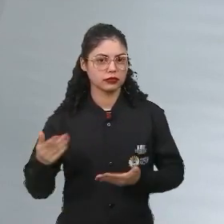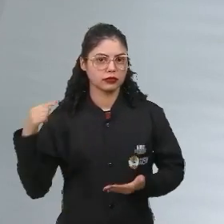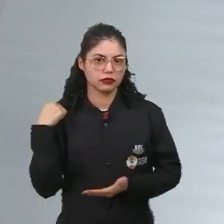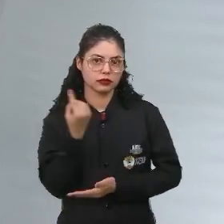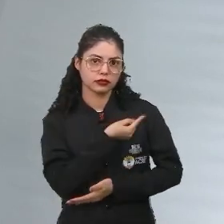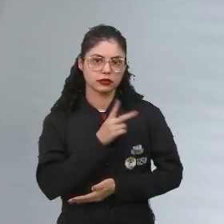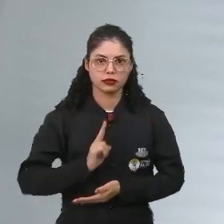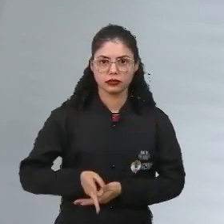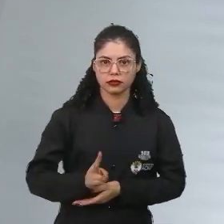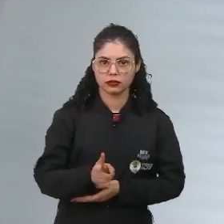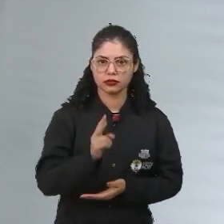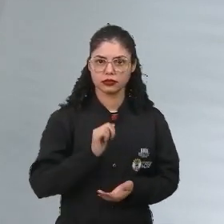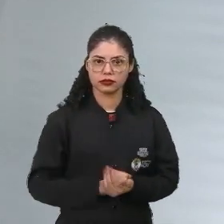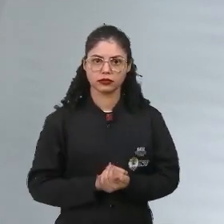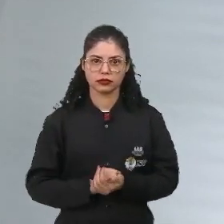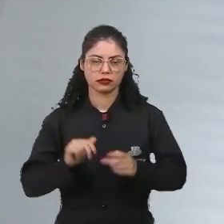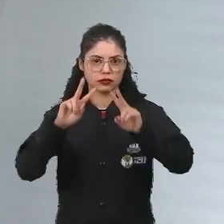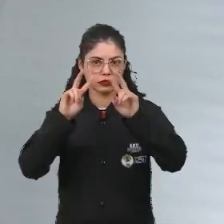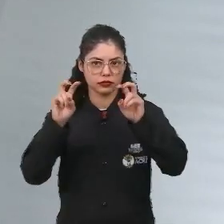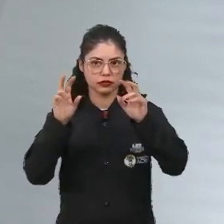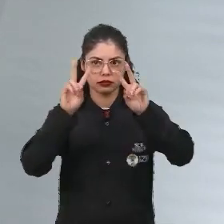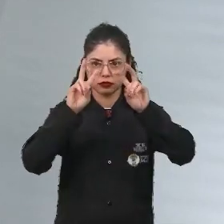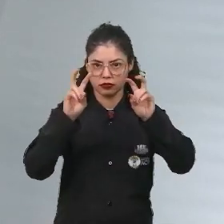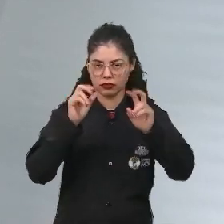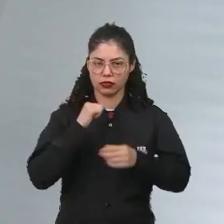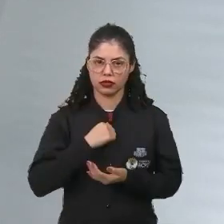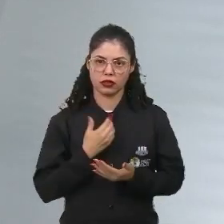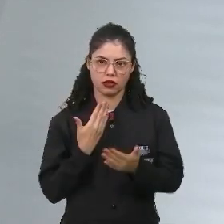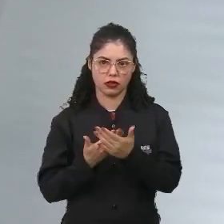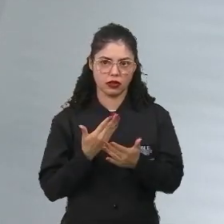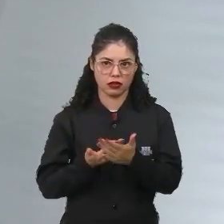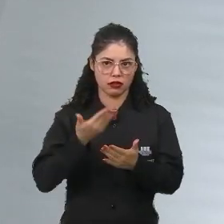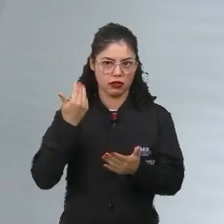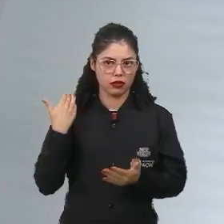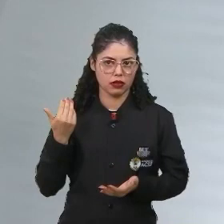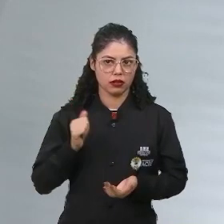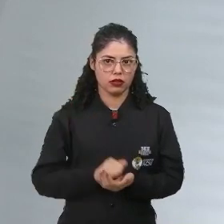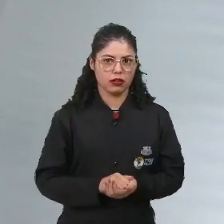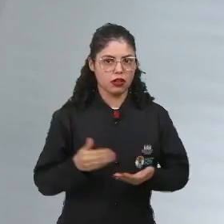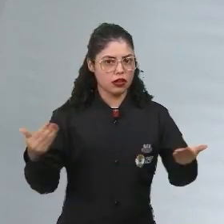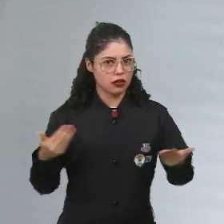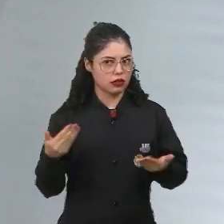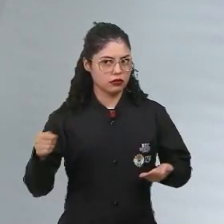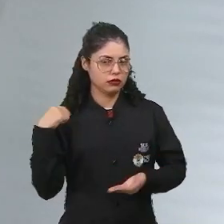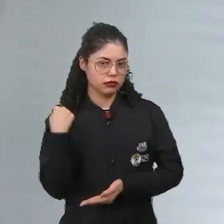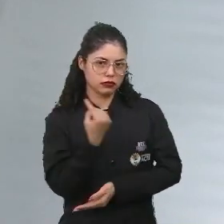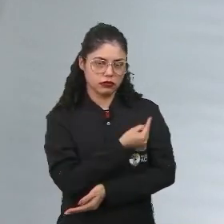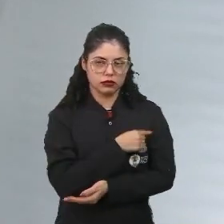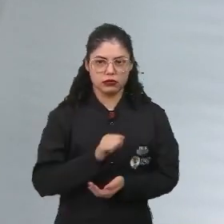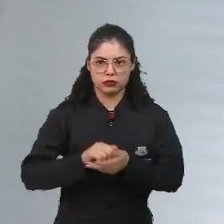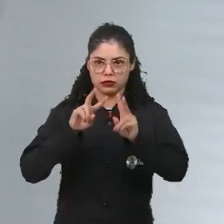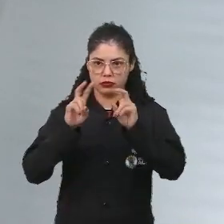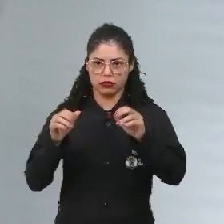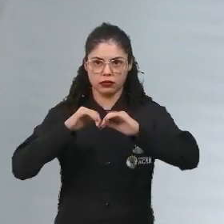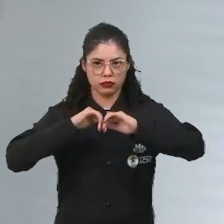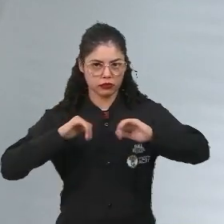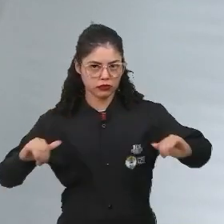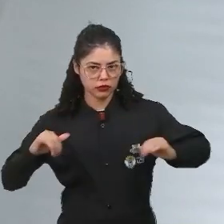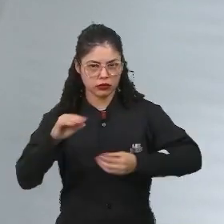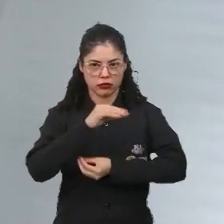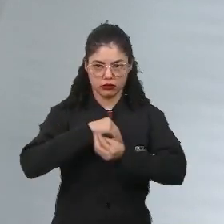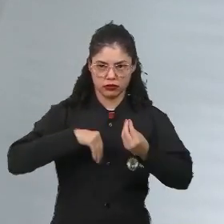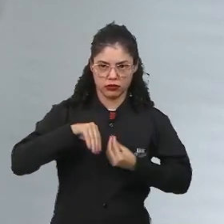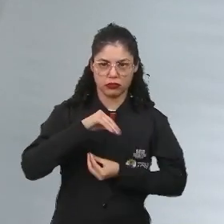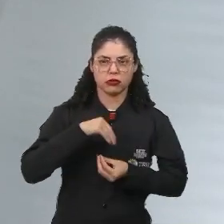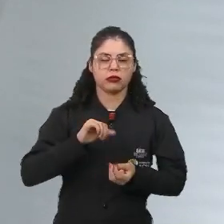dar continuidade ao assunto tratado na aula anterior. Hoje nós vamos falar um pouquinho sobre separação de